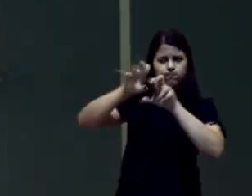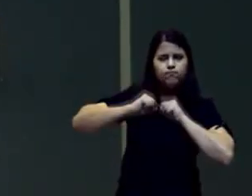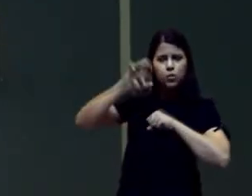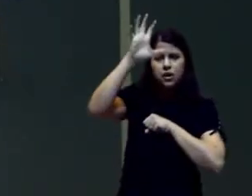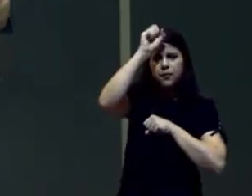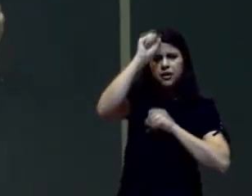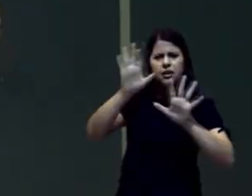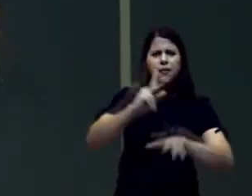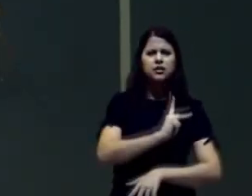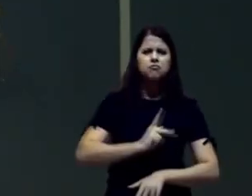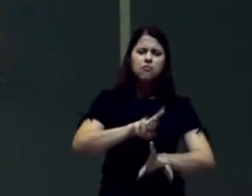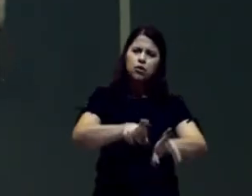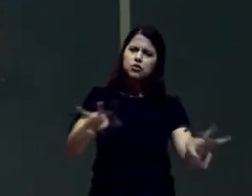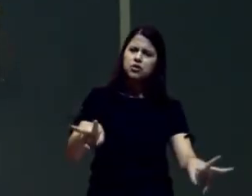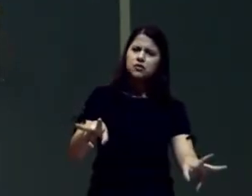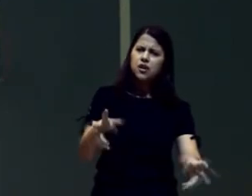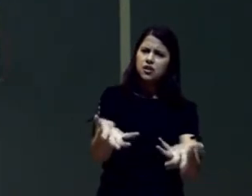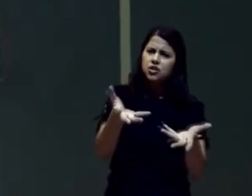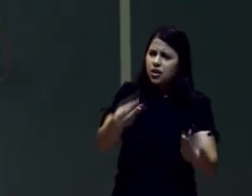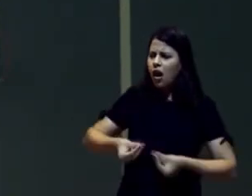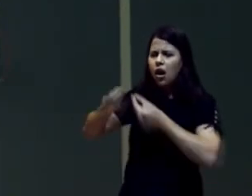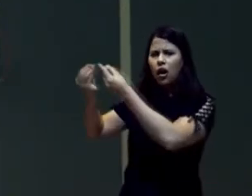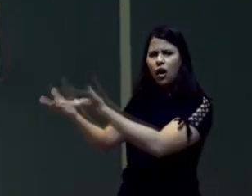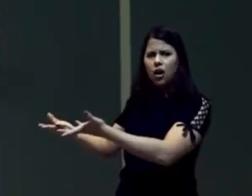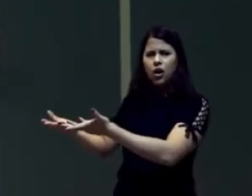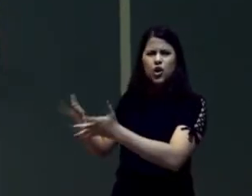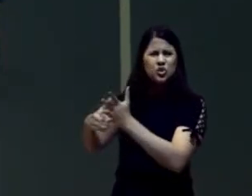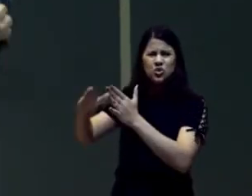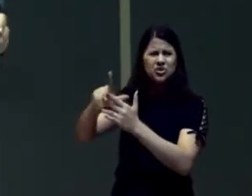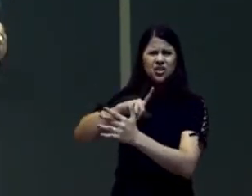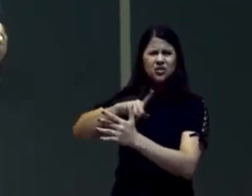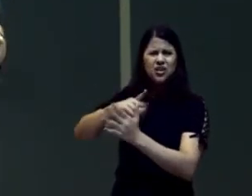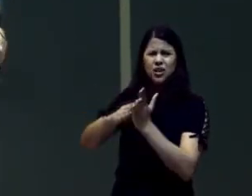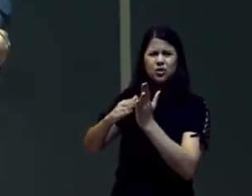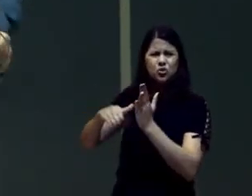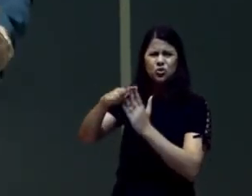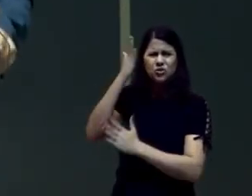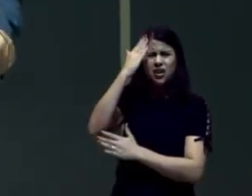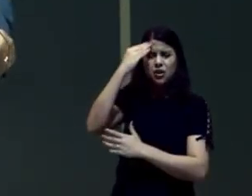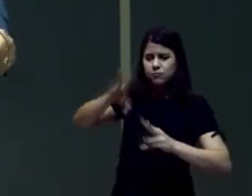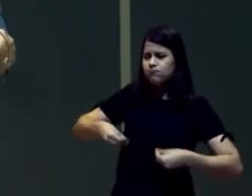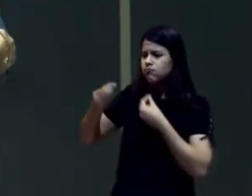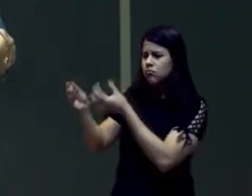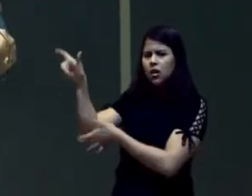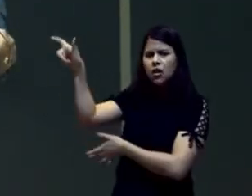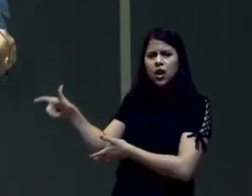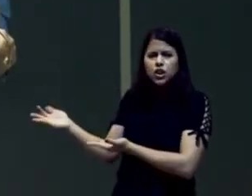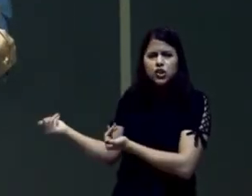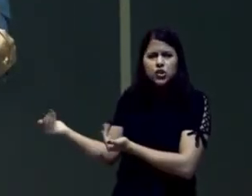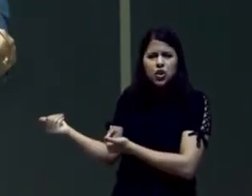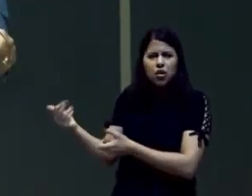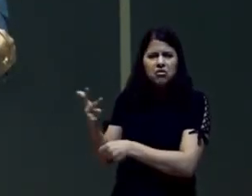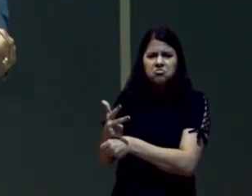jovem Timóteo. Paulo resolve investir todo... Deus falou muito comigo nesta tarde. Deus